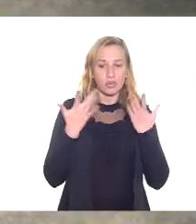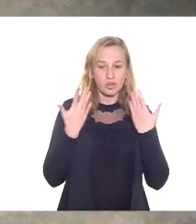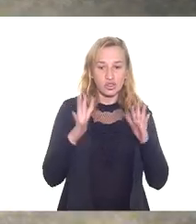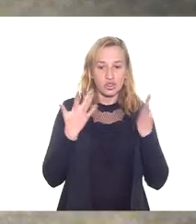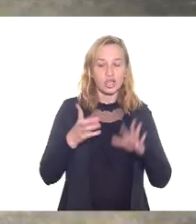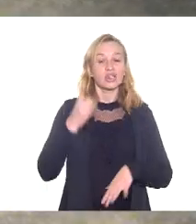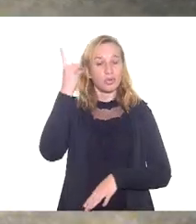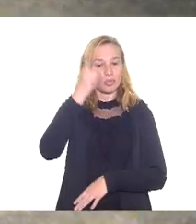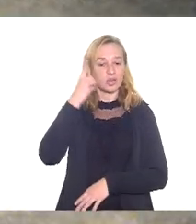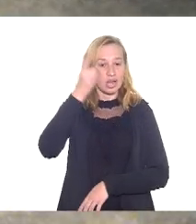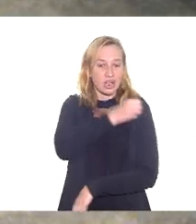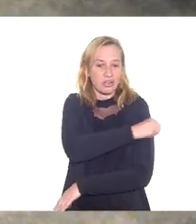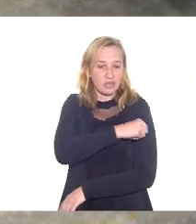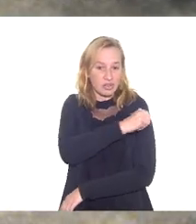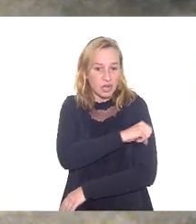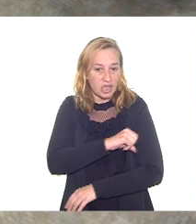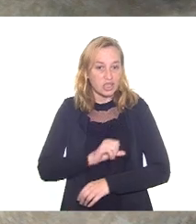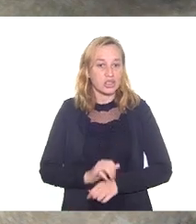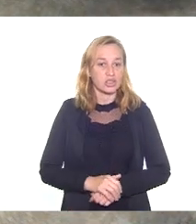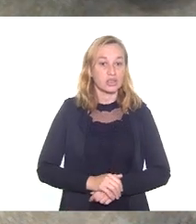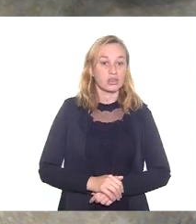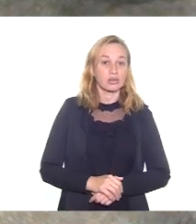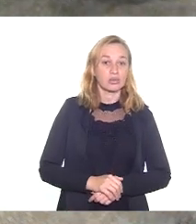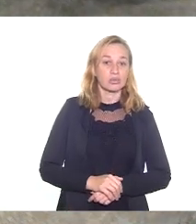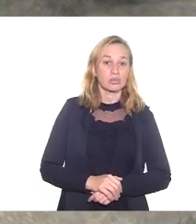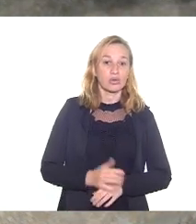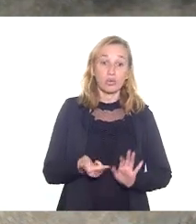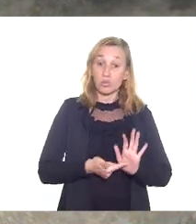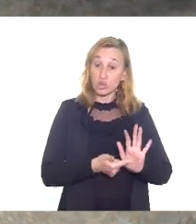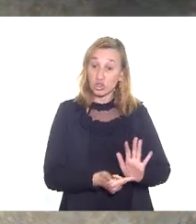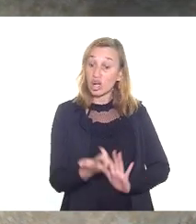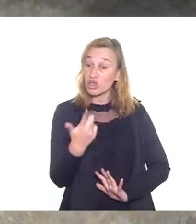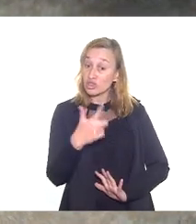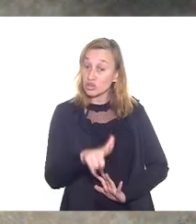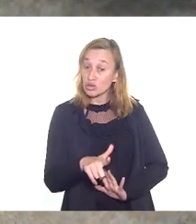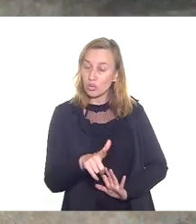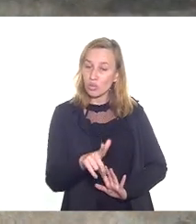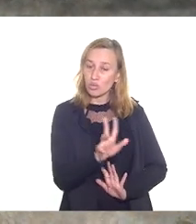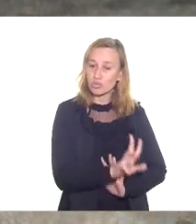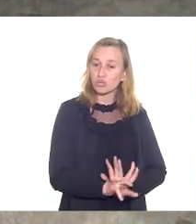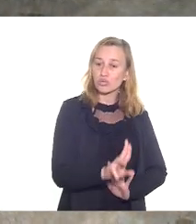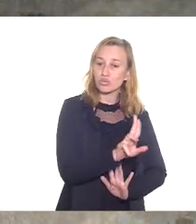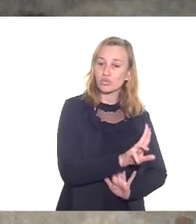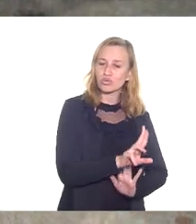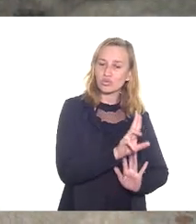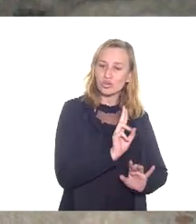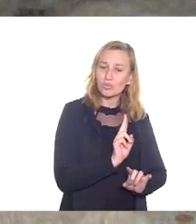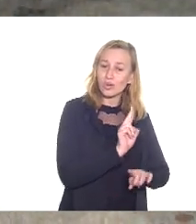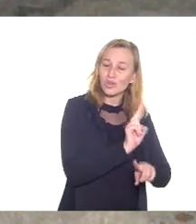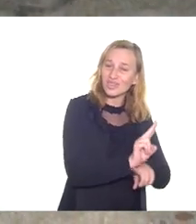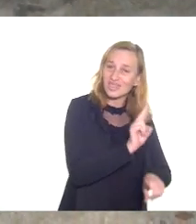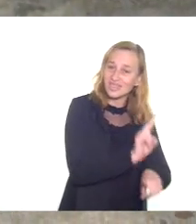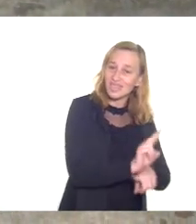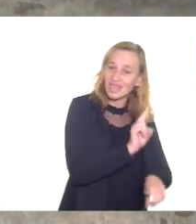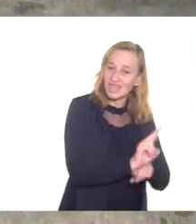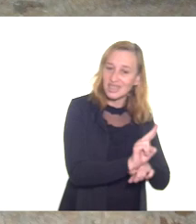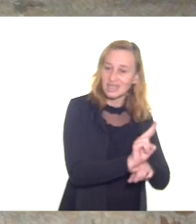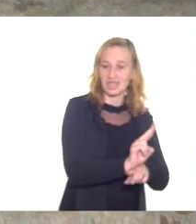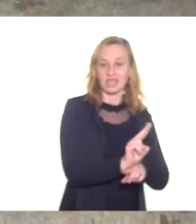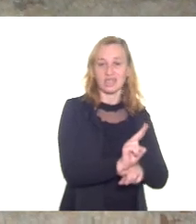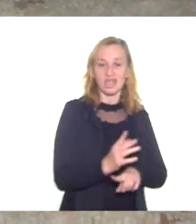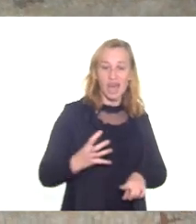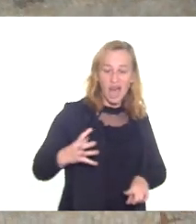a deputada enfermeira Rejane por trazer mais um instrumento de defesa do apoio